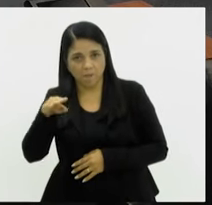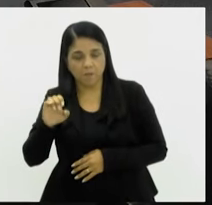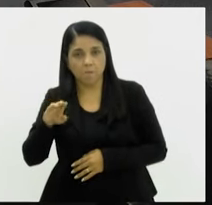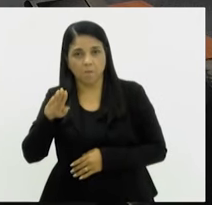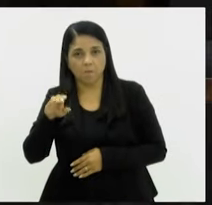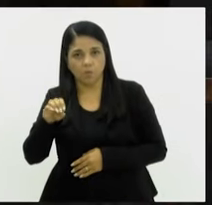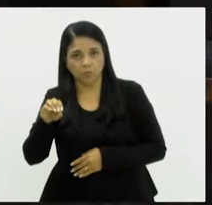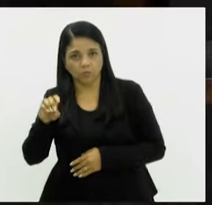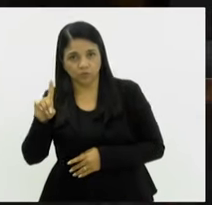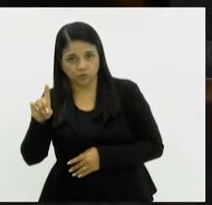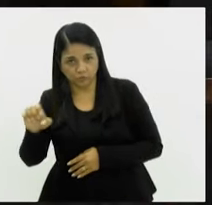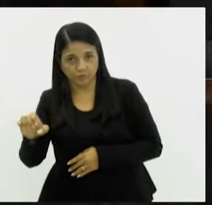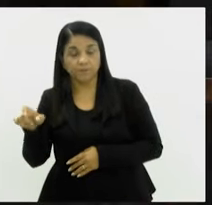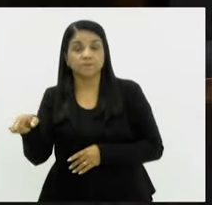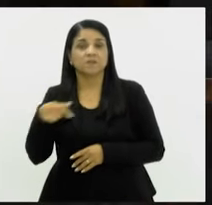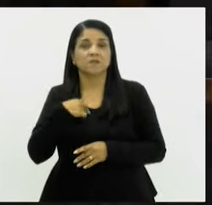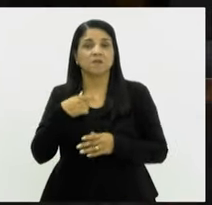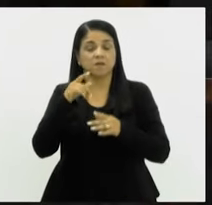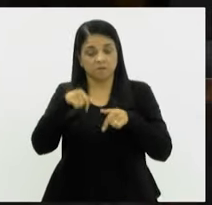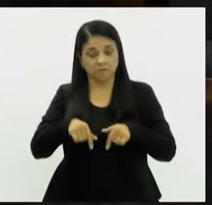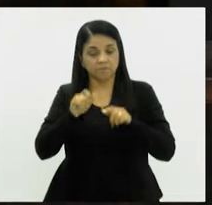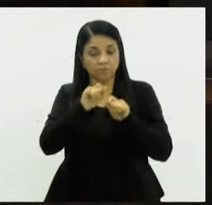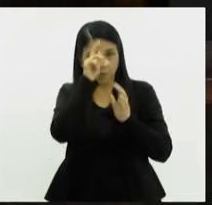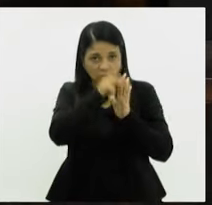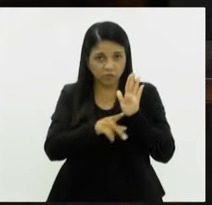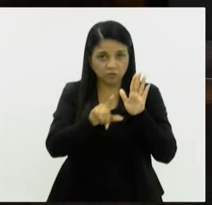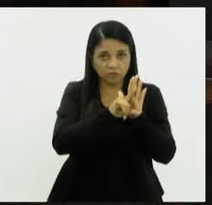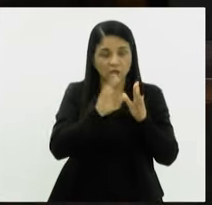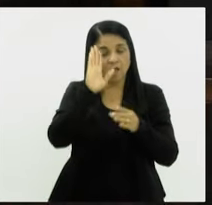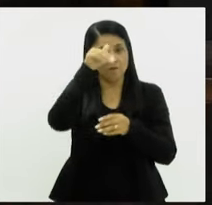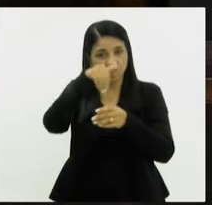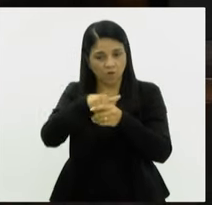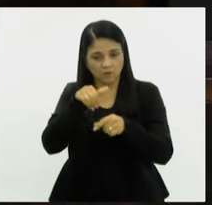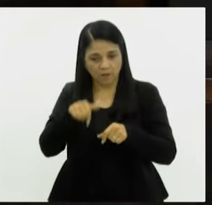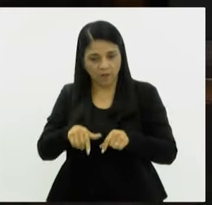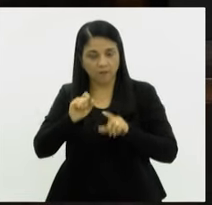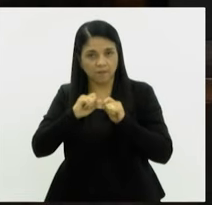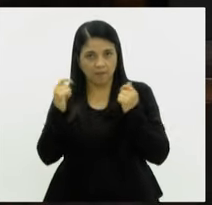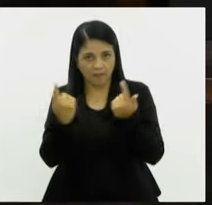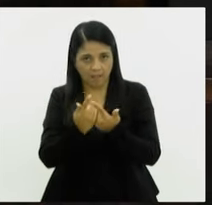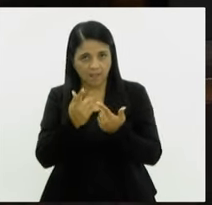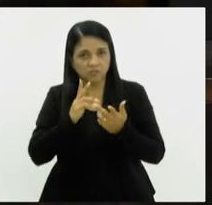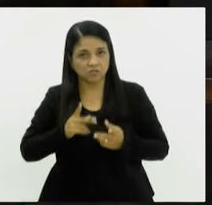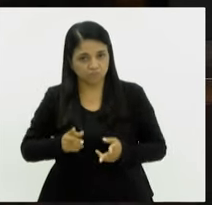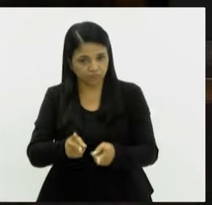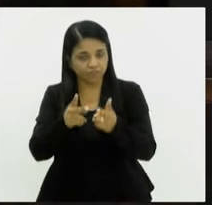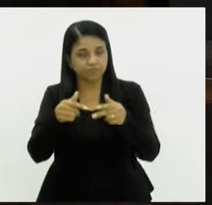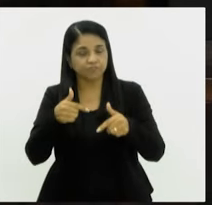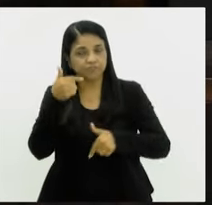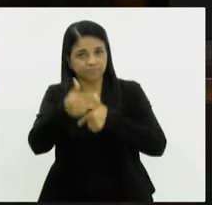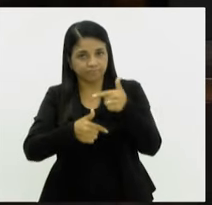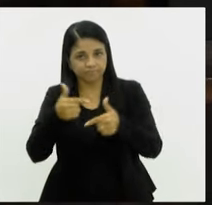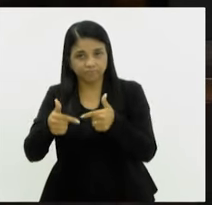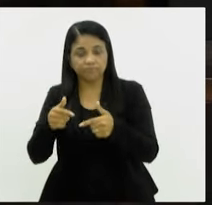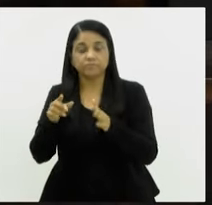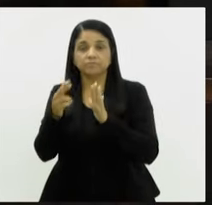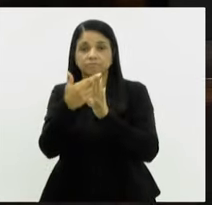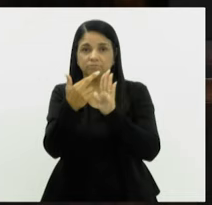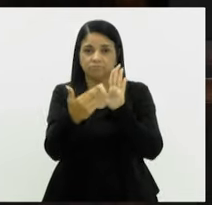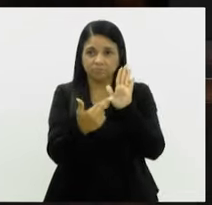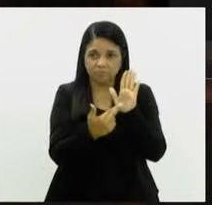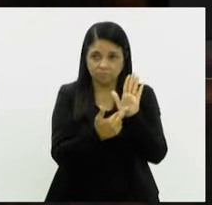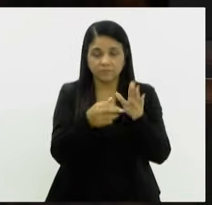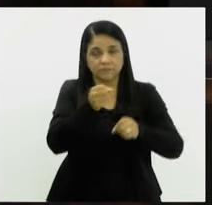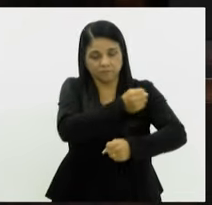gente espera que possa votar o quanto antes, para que a gente garanta também que haja regulamentação sobre